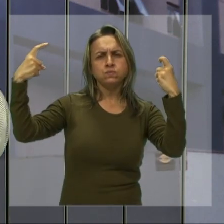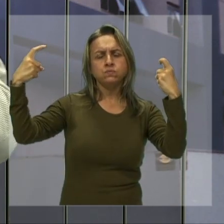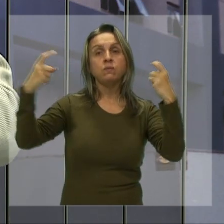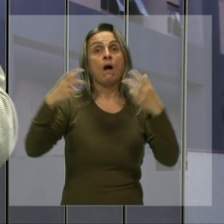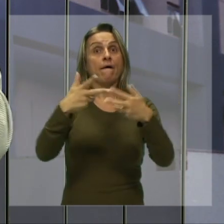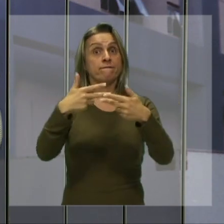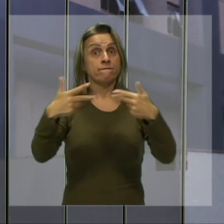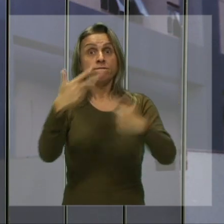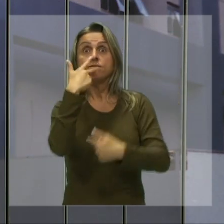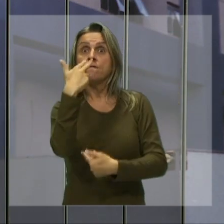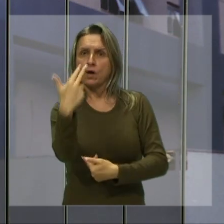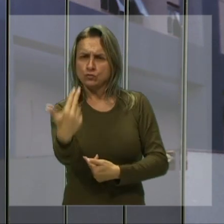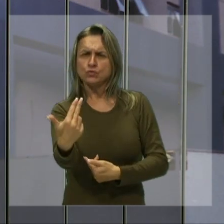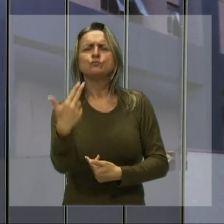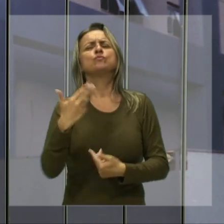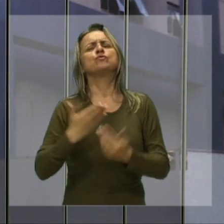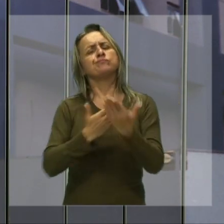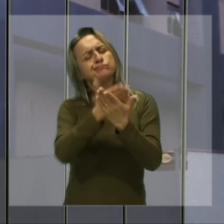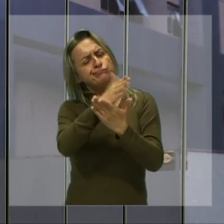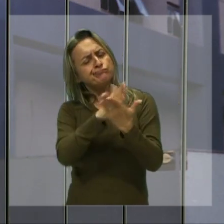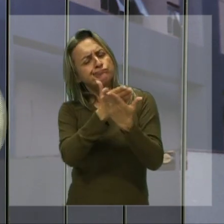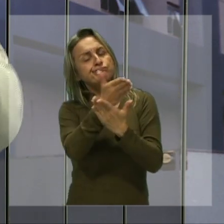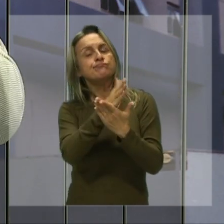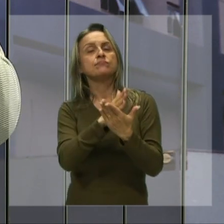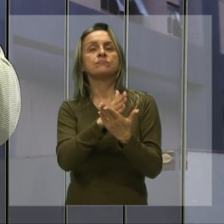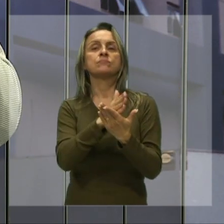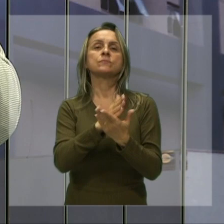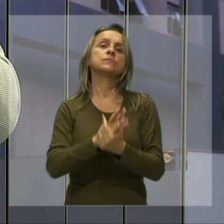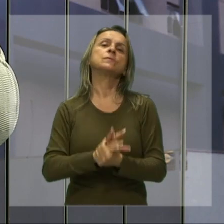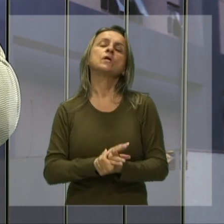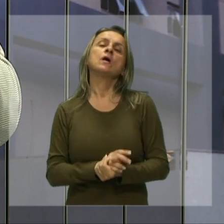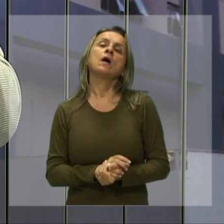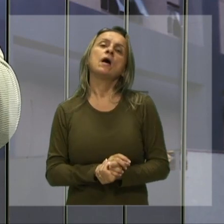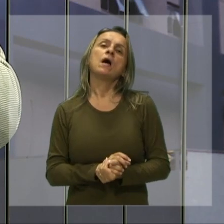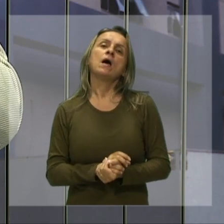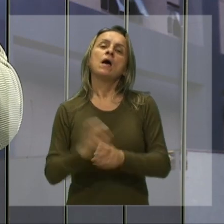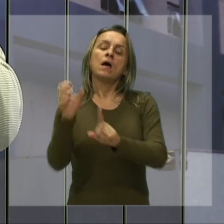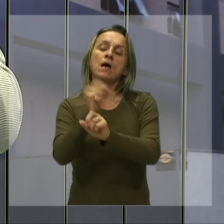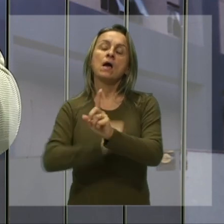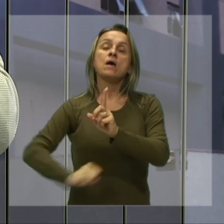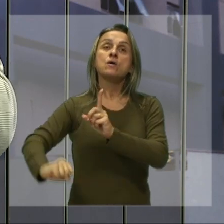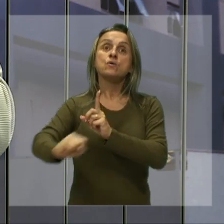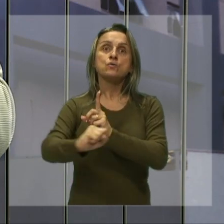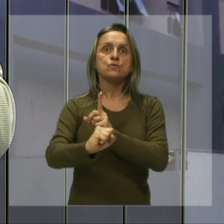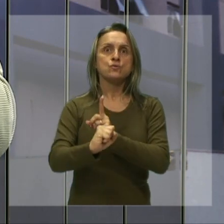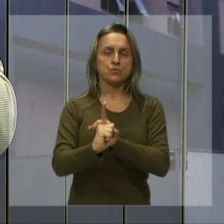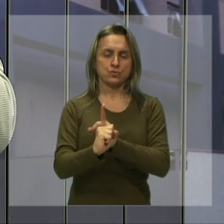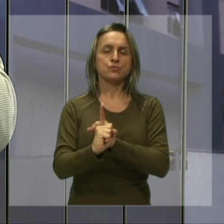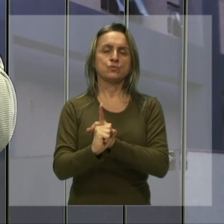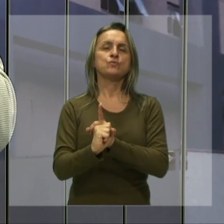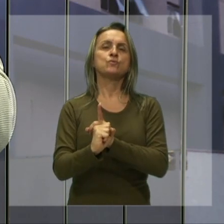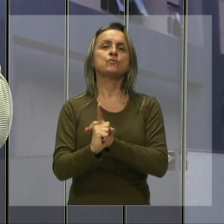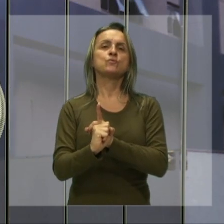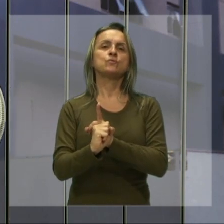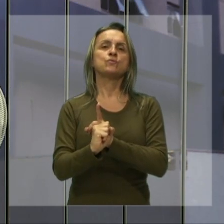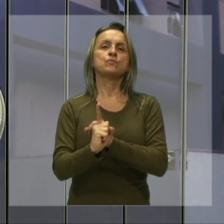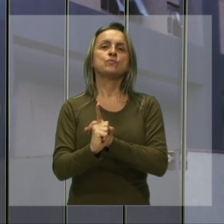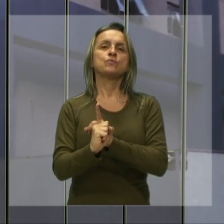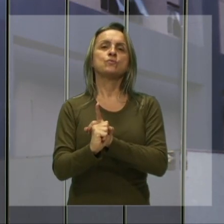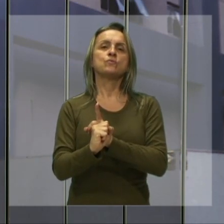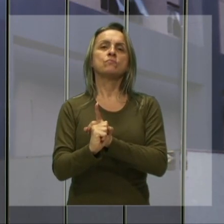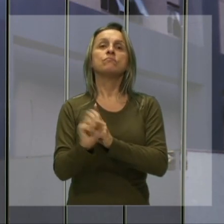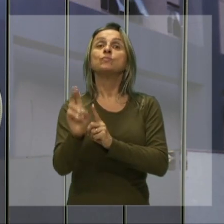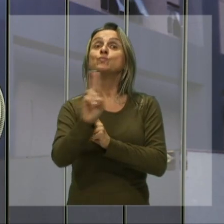vários tipos de perturbação do sossego, né? Então, assim, a sociedade em si, Maurício, o nome já